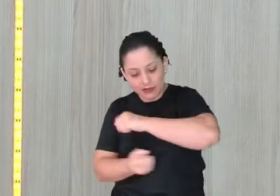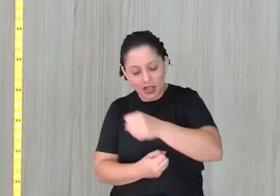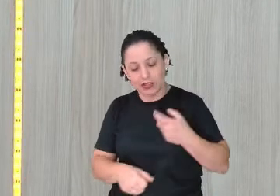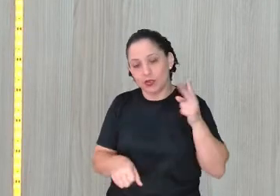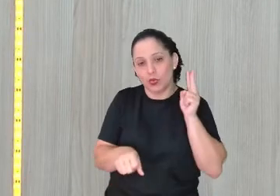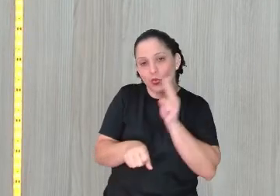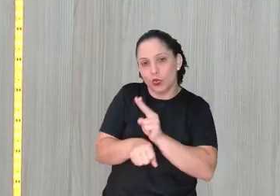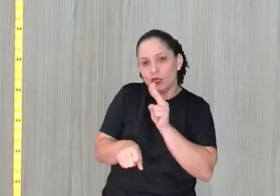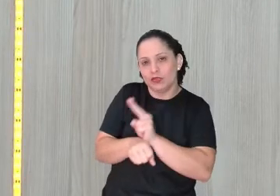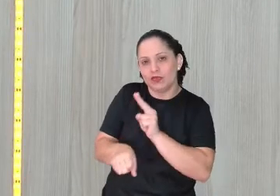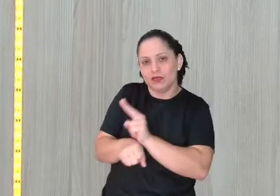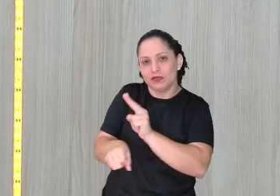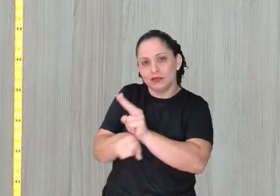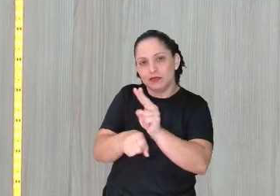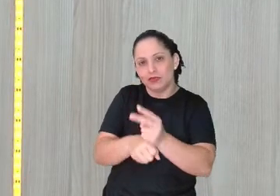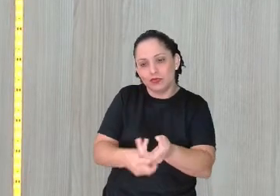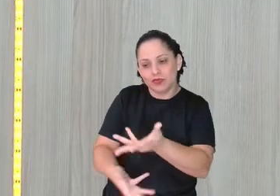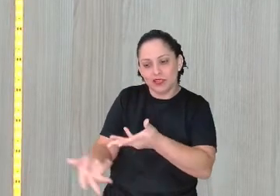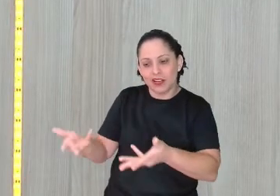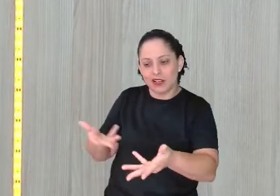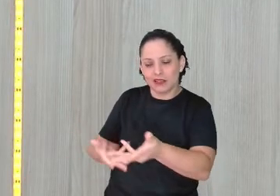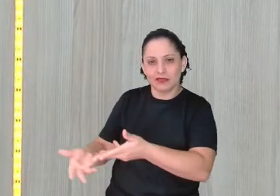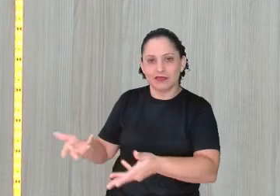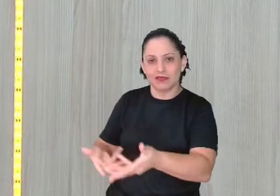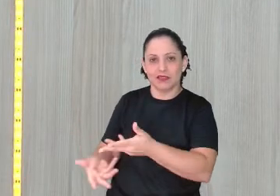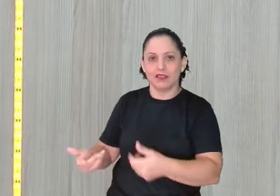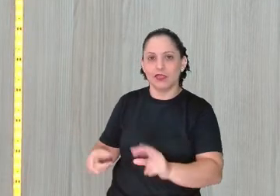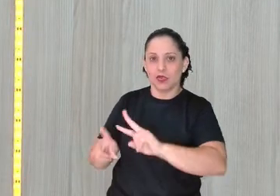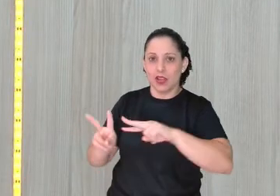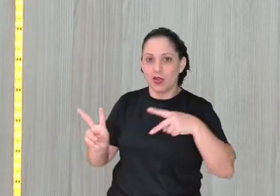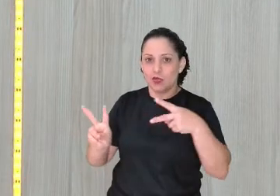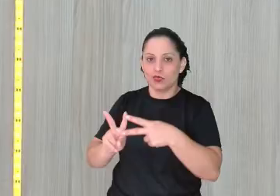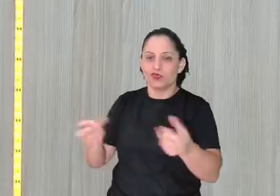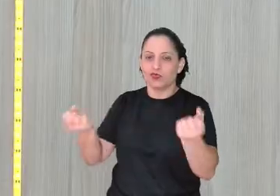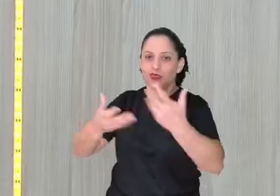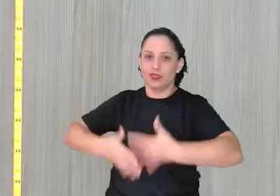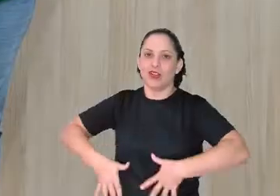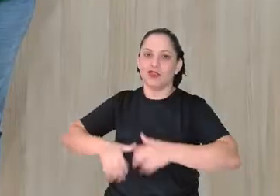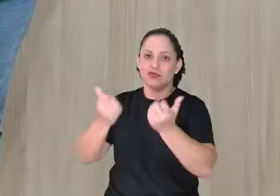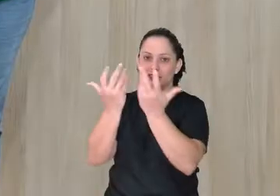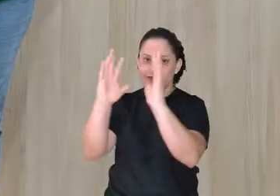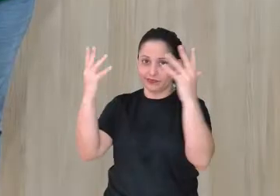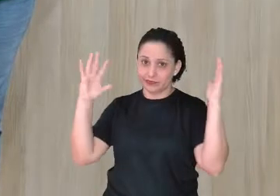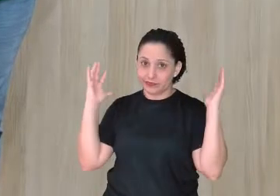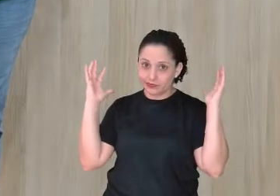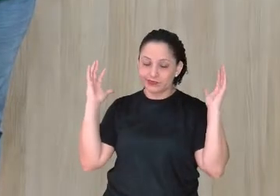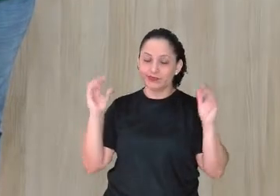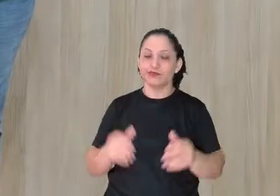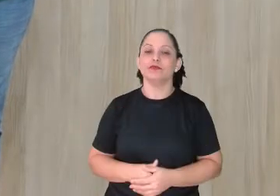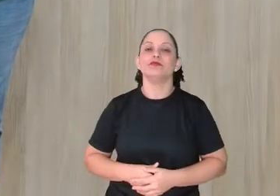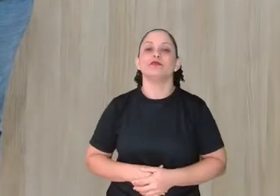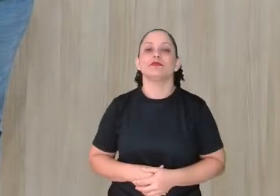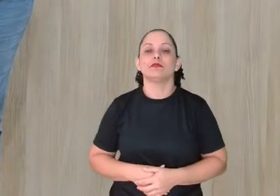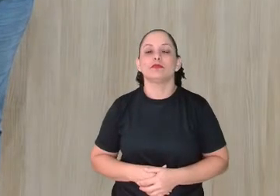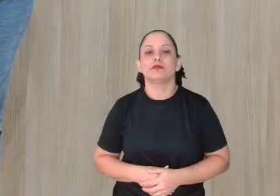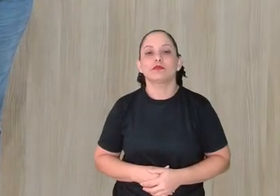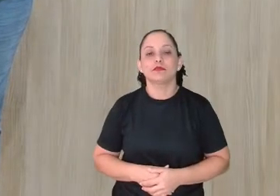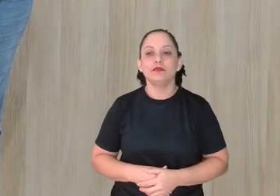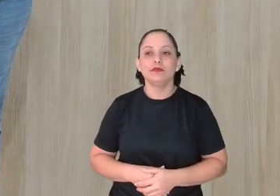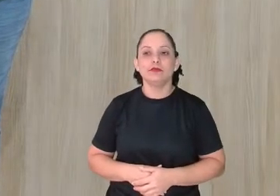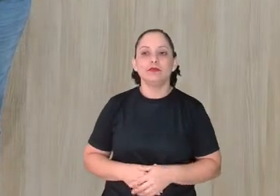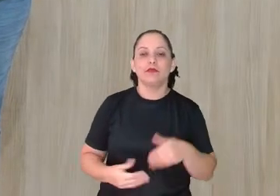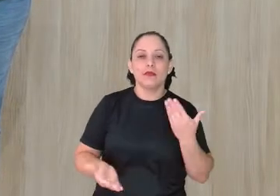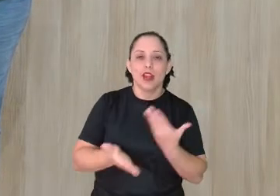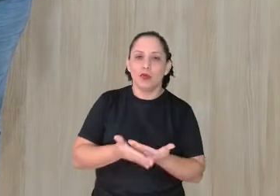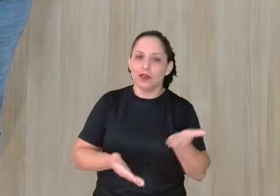protegendo, né? Preservando os nossos recursos naturais. Preservando os nossos recursos naturais, porque na aula